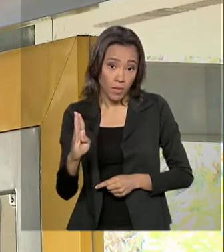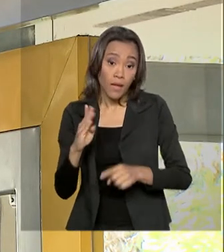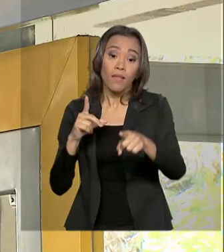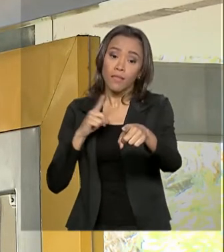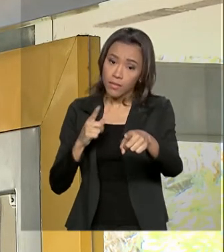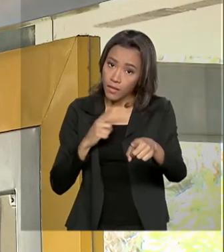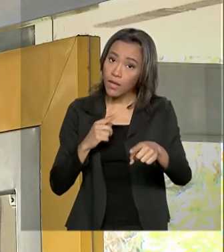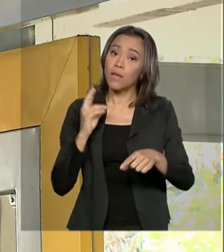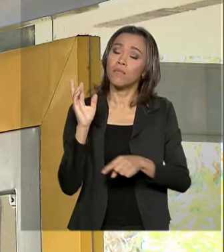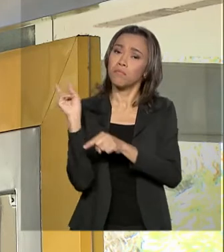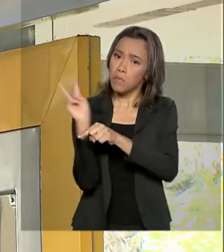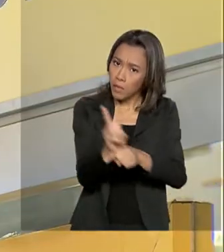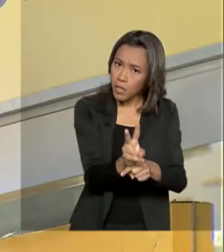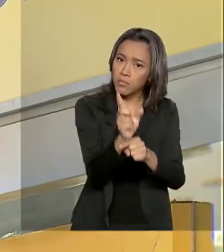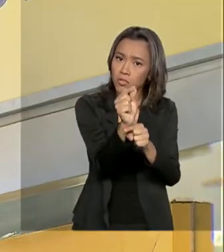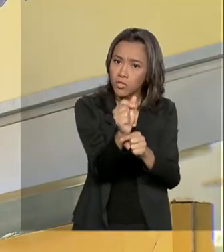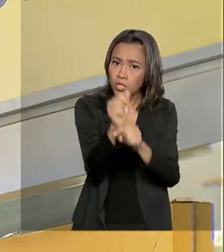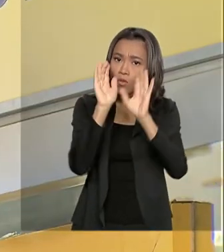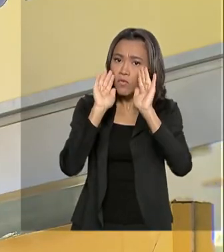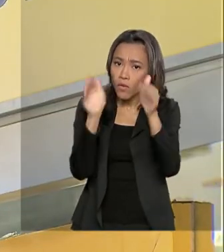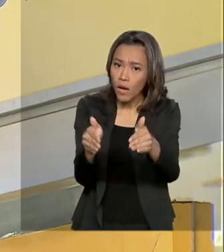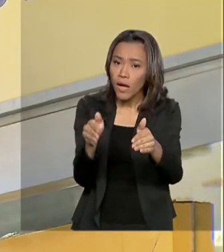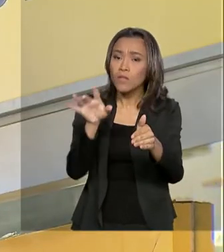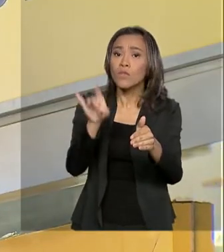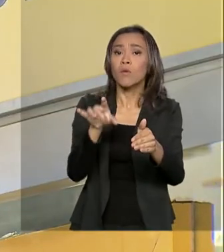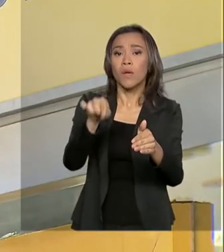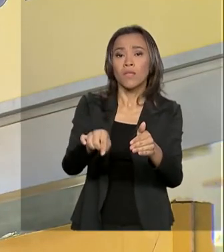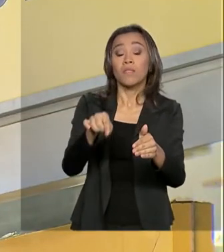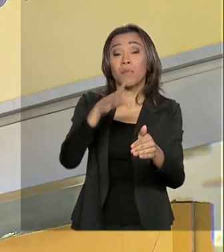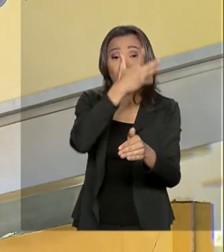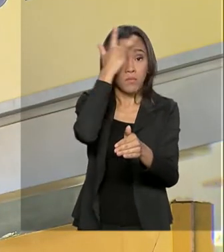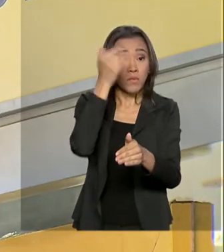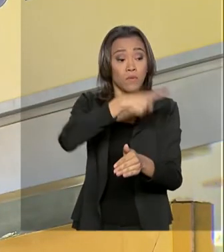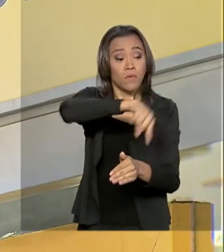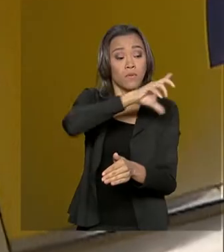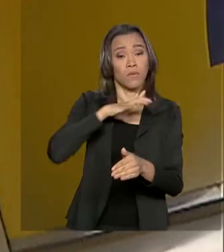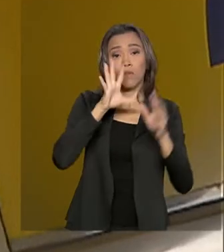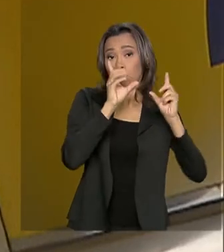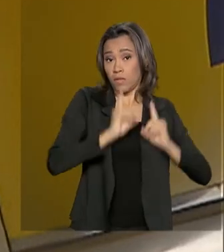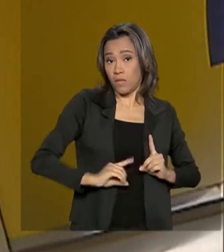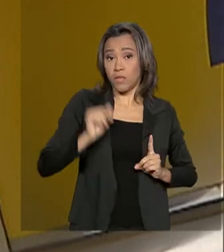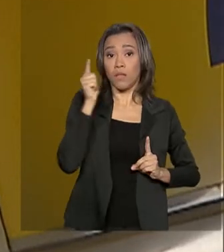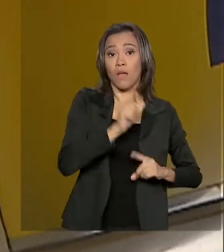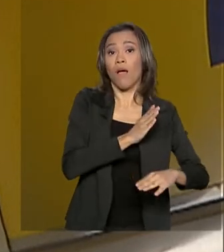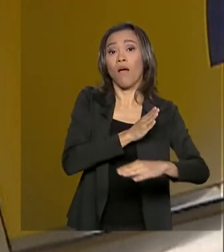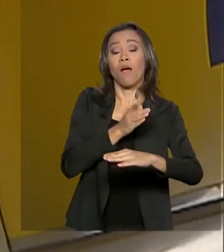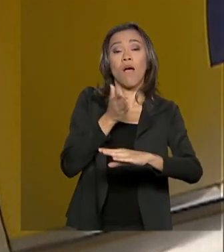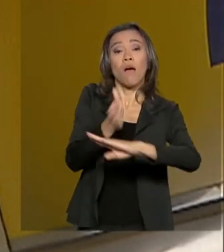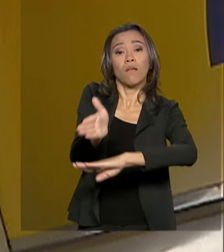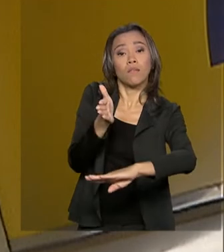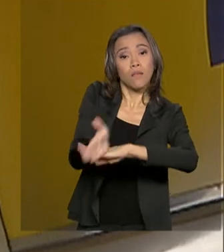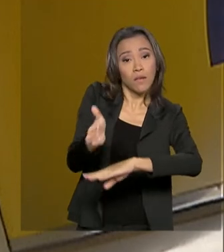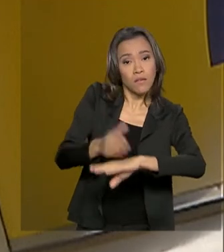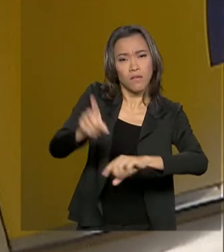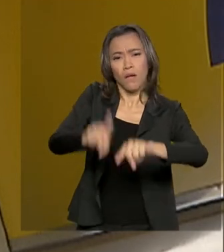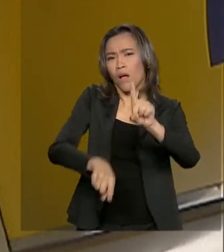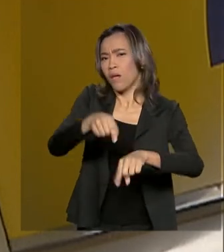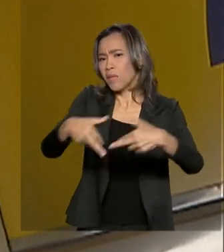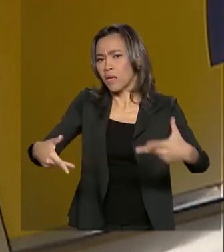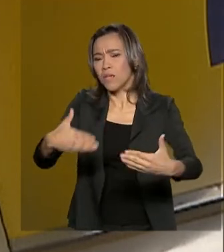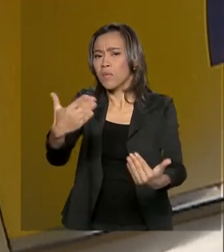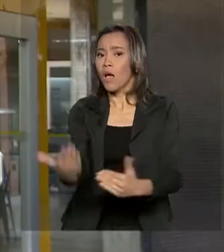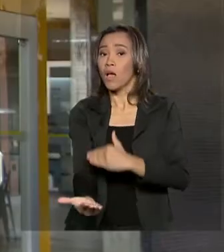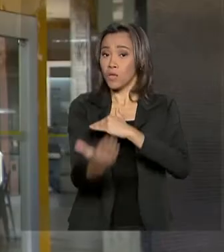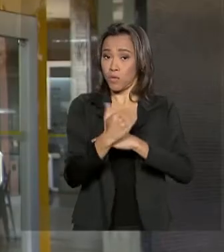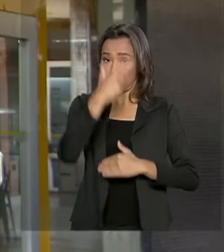linha de crédito específica para facilitar o acesso de pessoas com deficiência a produtos que garantam melhor qualidade de